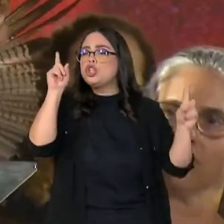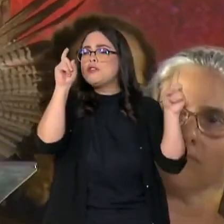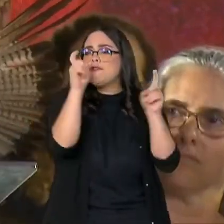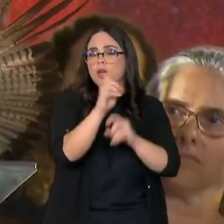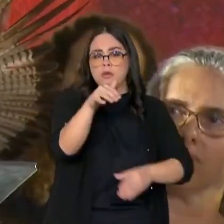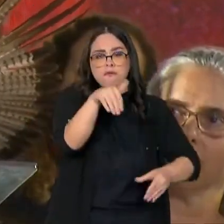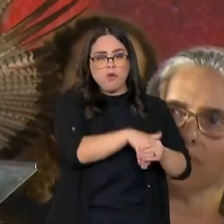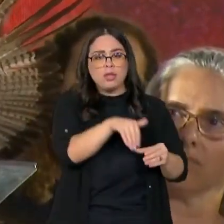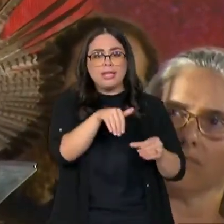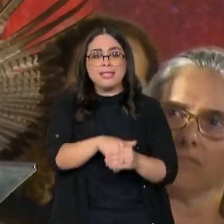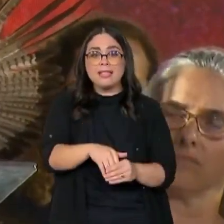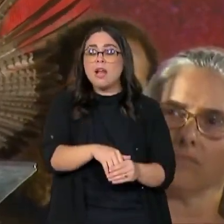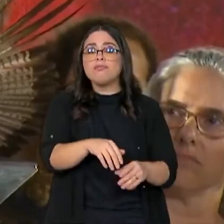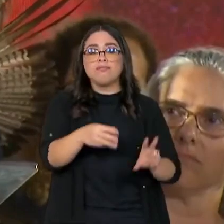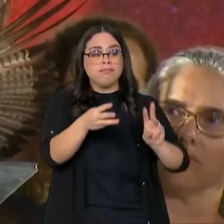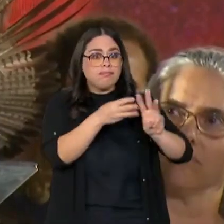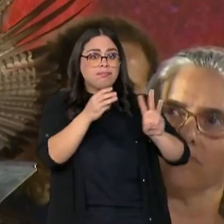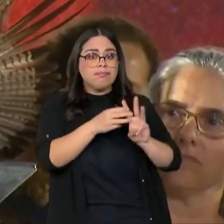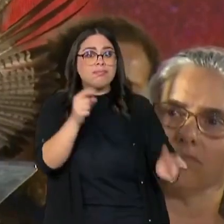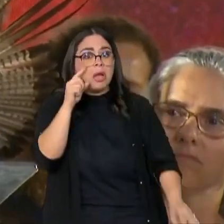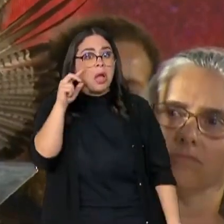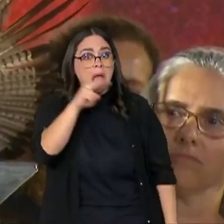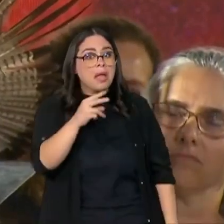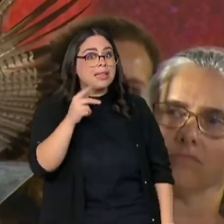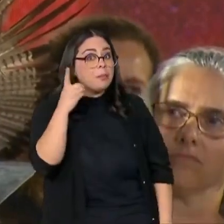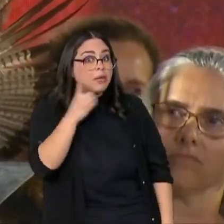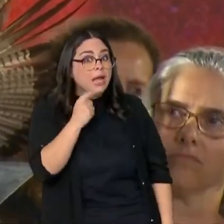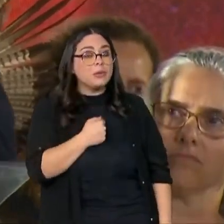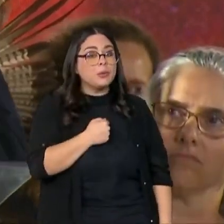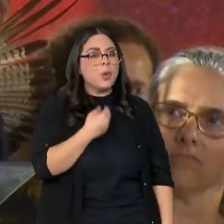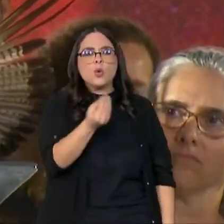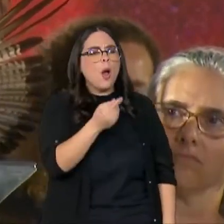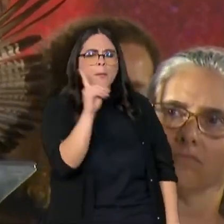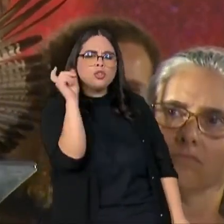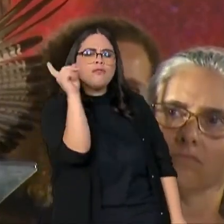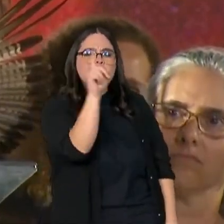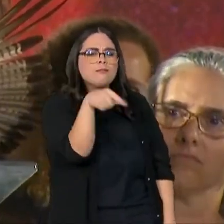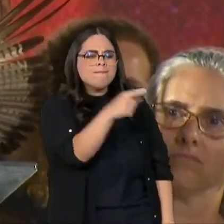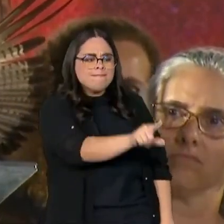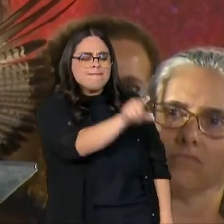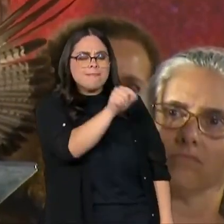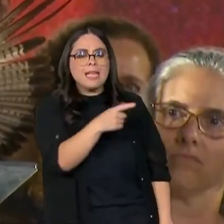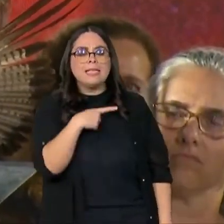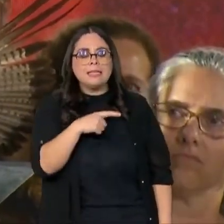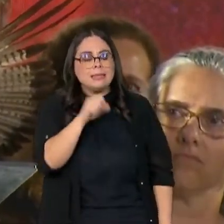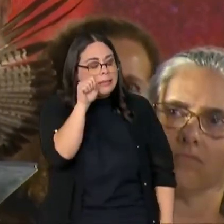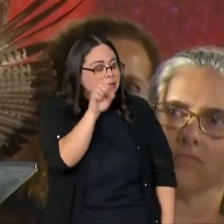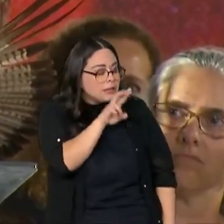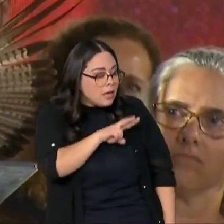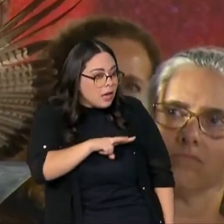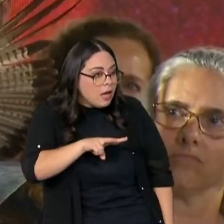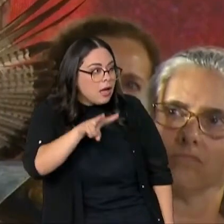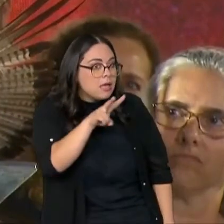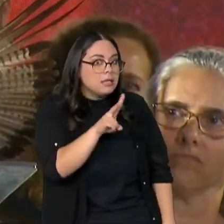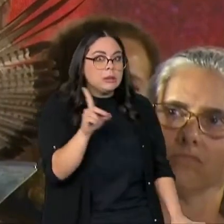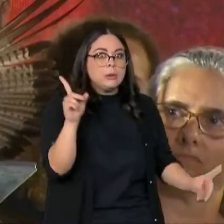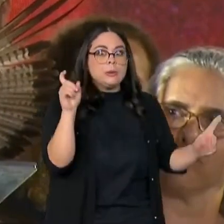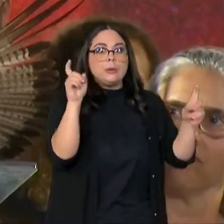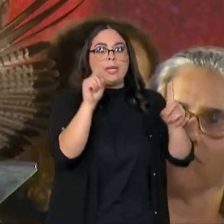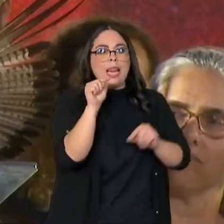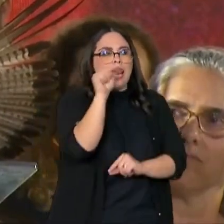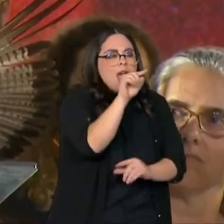indígena deputado. Olhe para a dificuldade da gente conquistar, para a gente ter noção da dificuldade que a gente tem